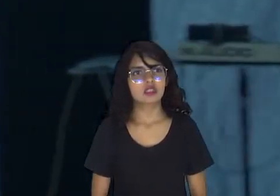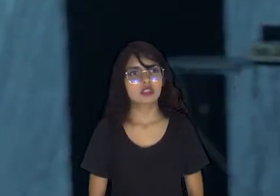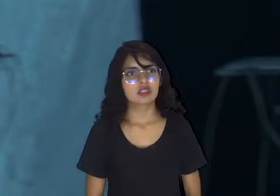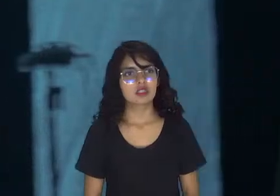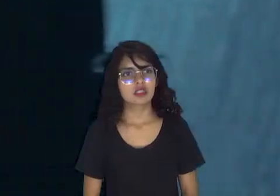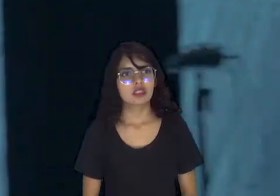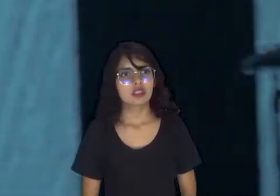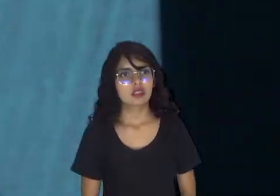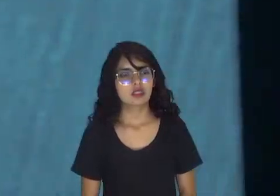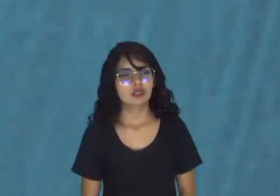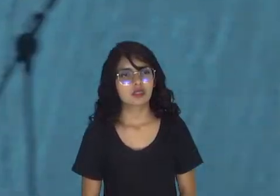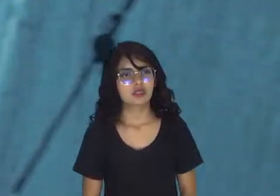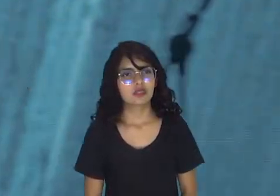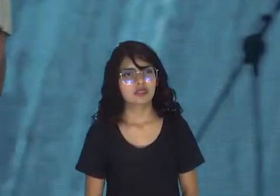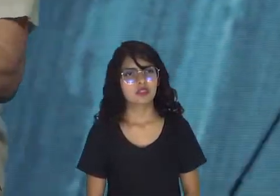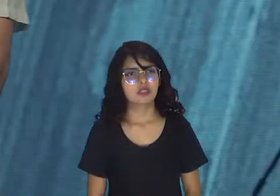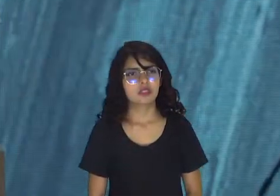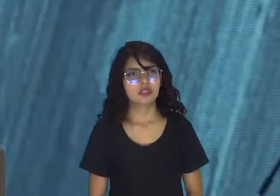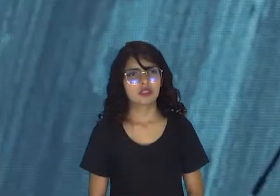interessante.